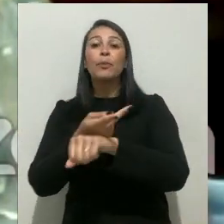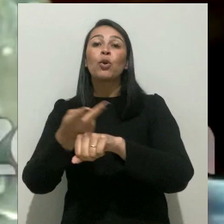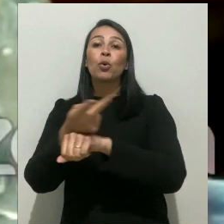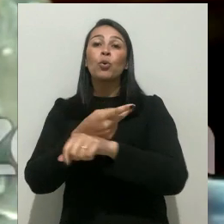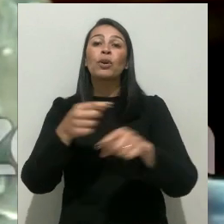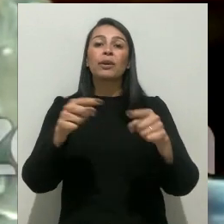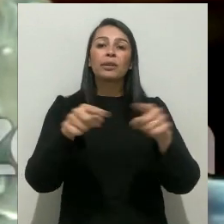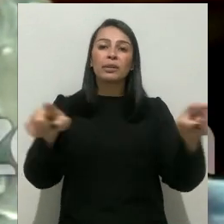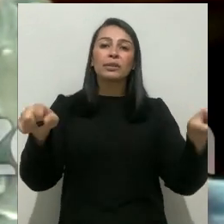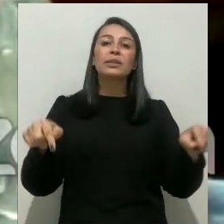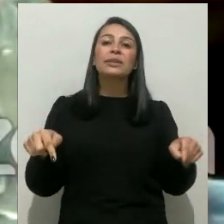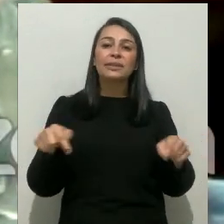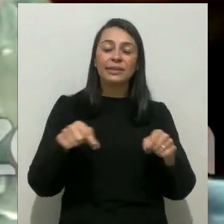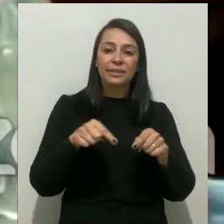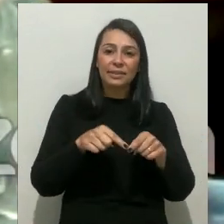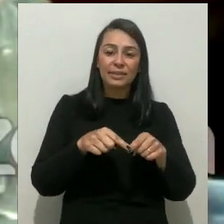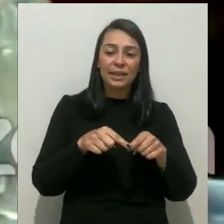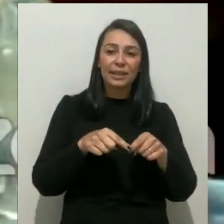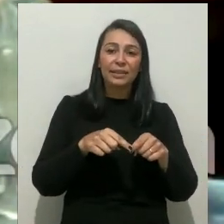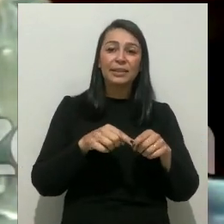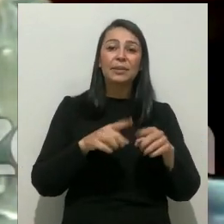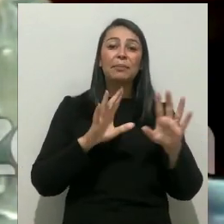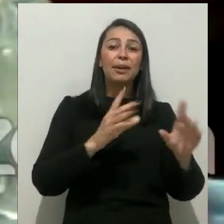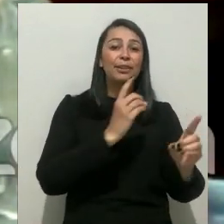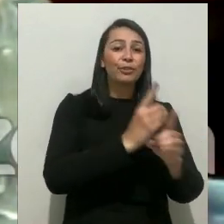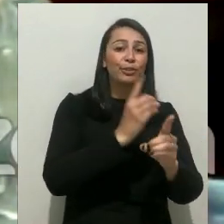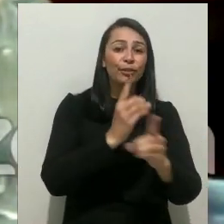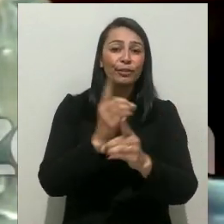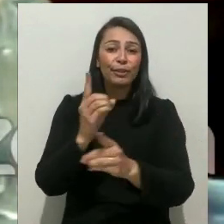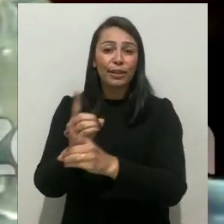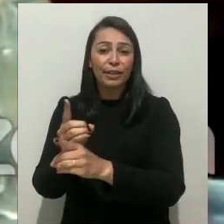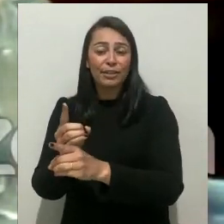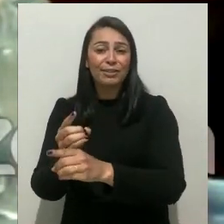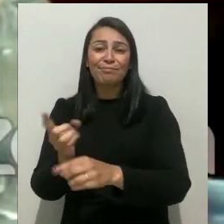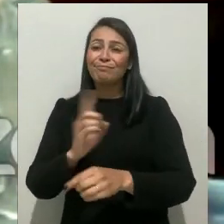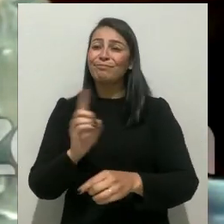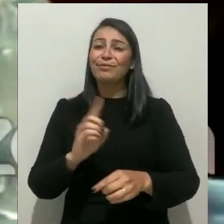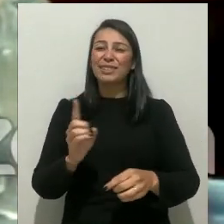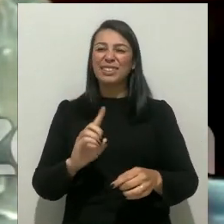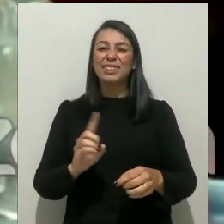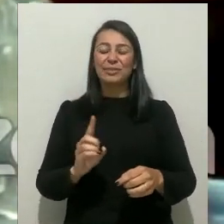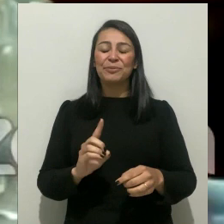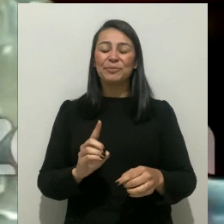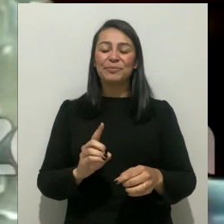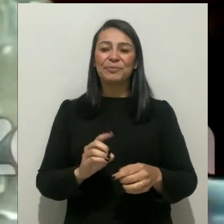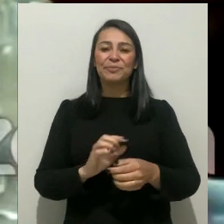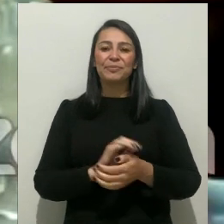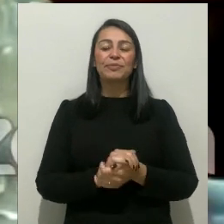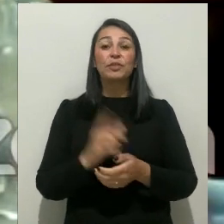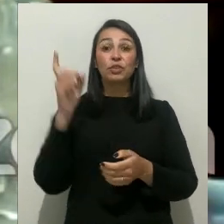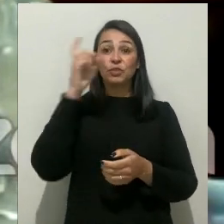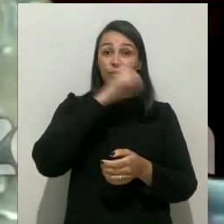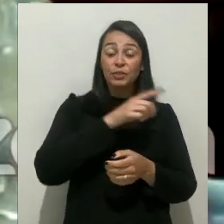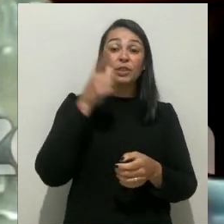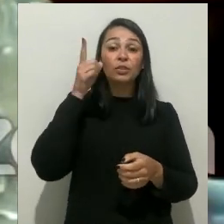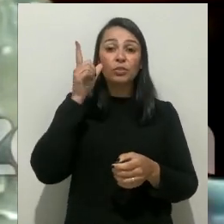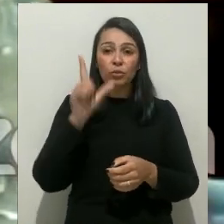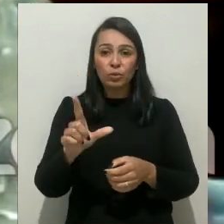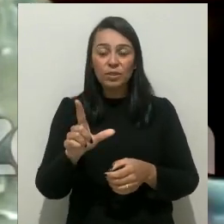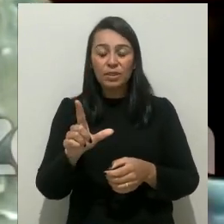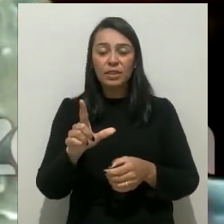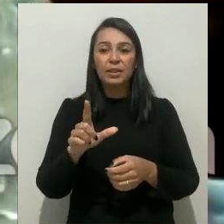estúdios, insuficientes se apresentavam todos por suas exíguas dimensões para o fim colimado. Era de